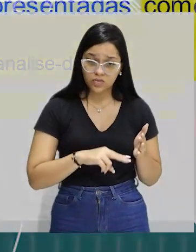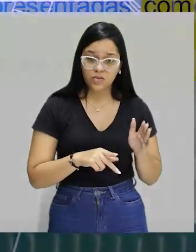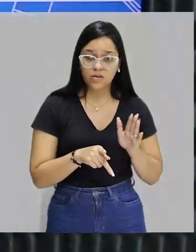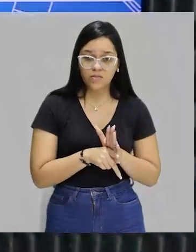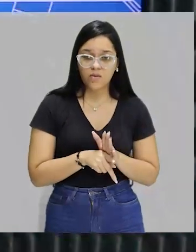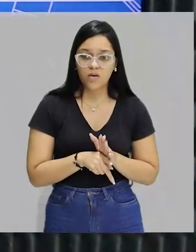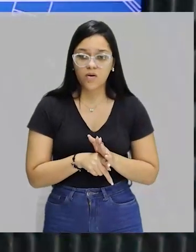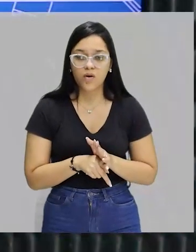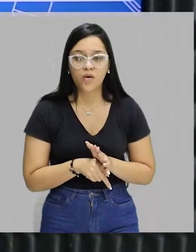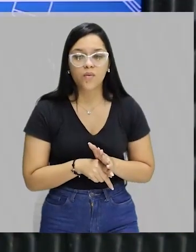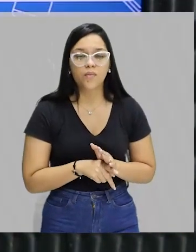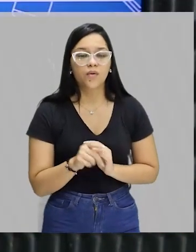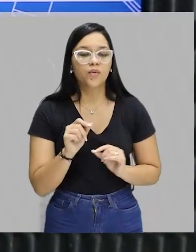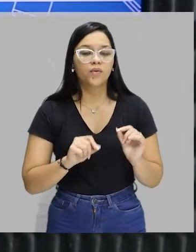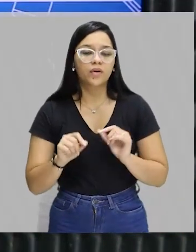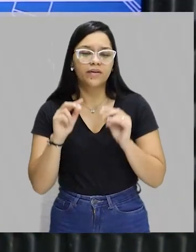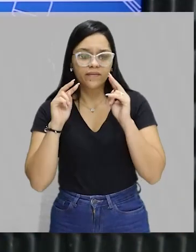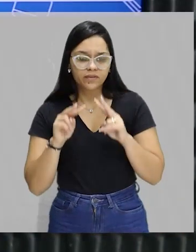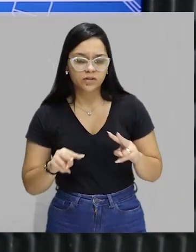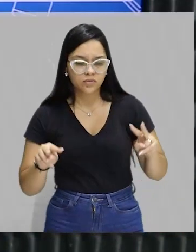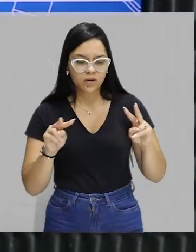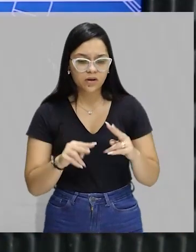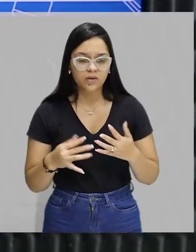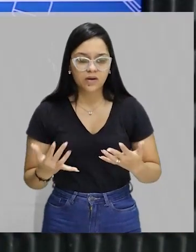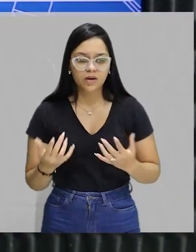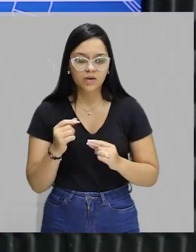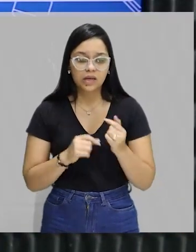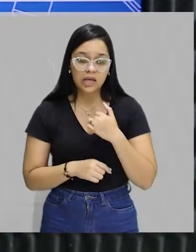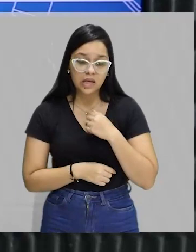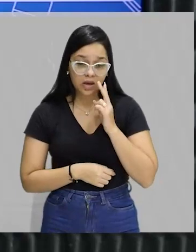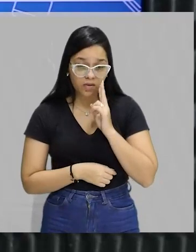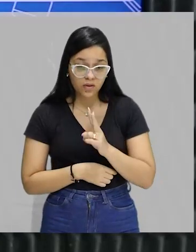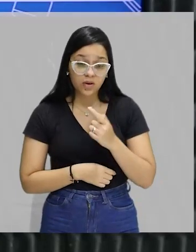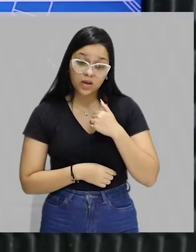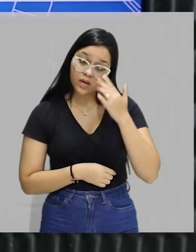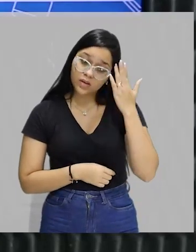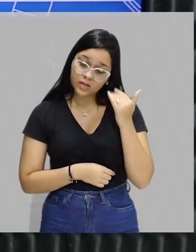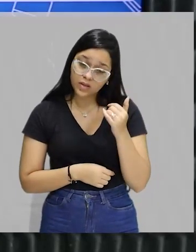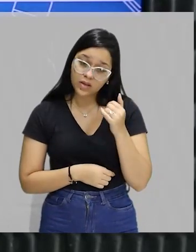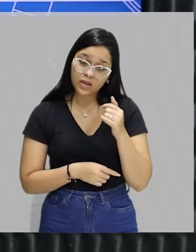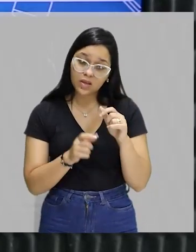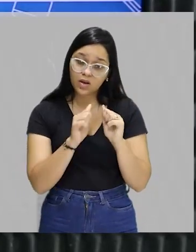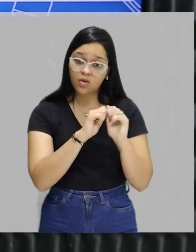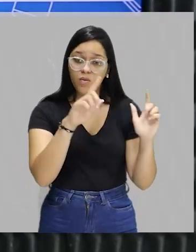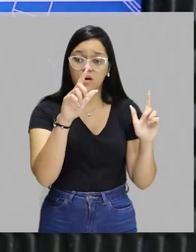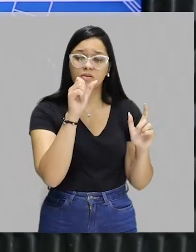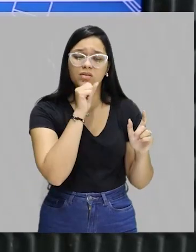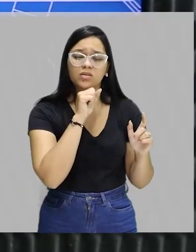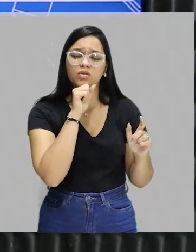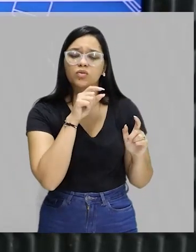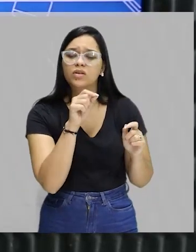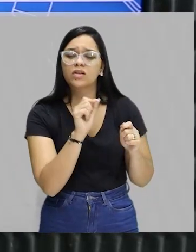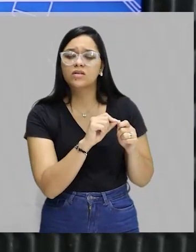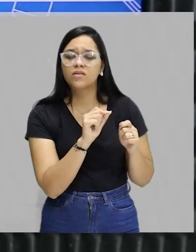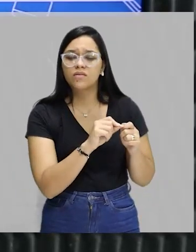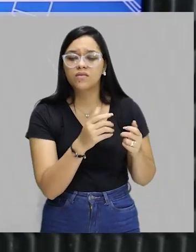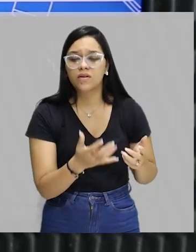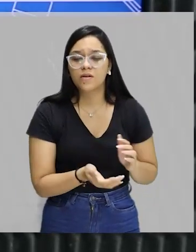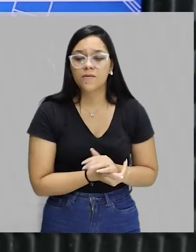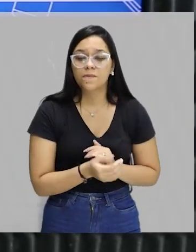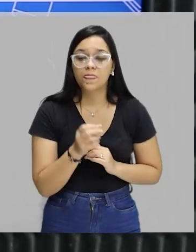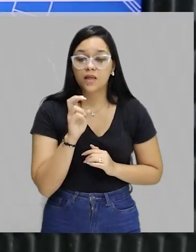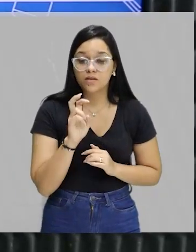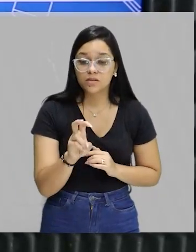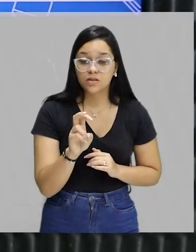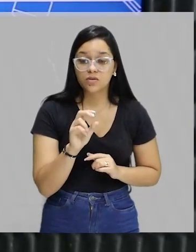dessa tipologia iconográfica, dessa leitura visual iconográfica é: eu olho, eu sei que é um quadro antigo. Então, eu vou pesquisar o que está sendo feito no quadro.